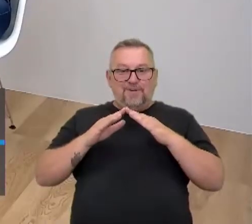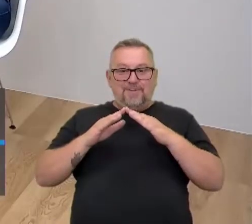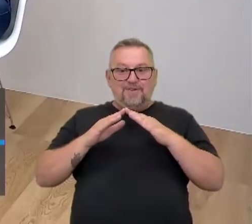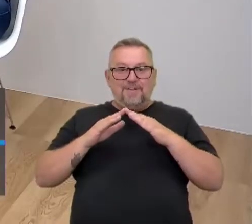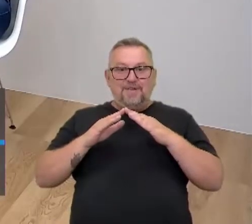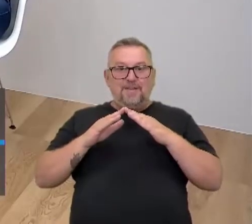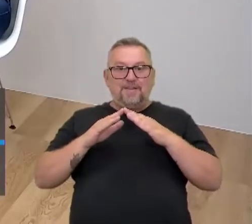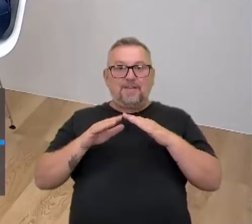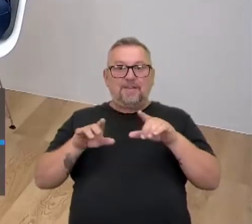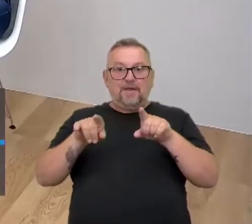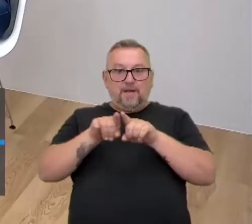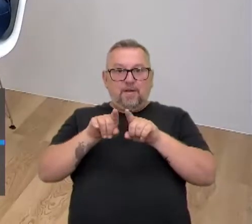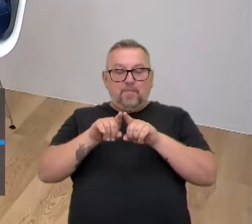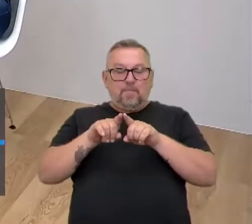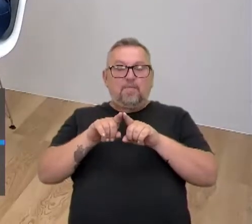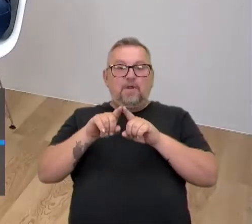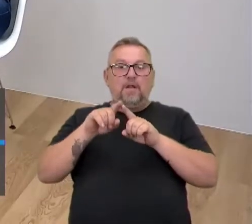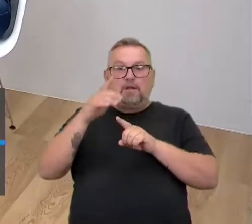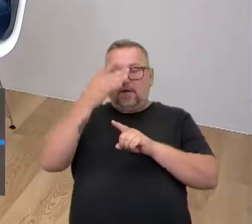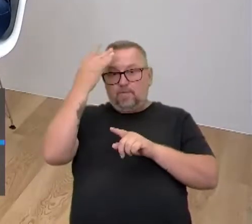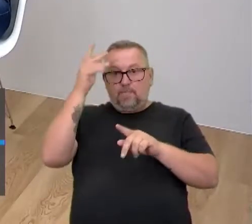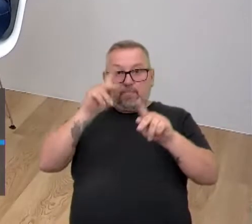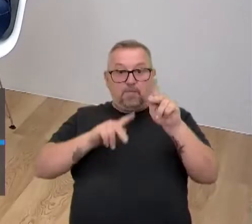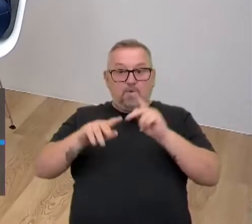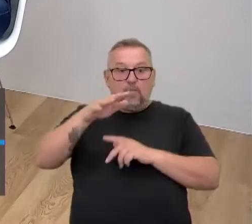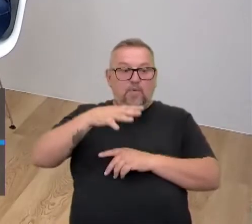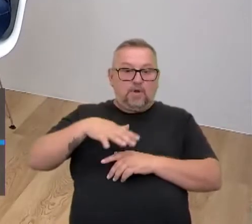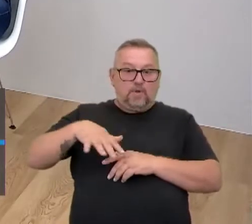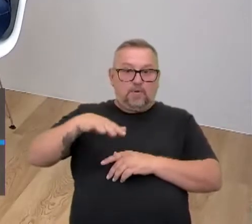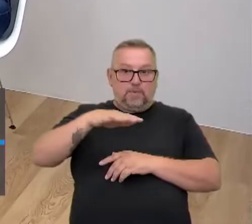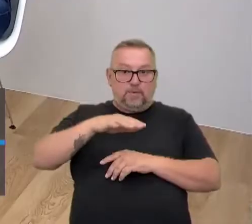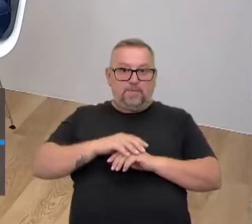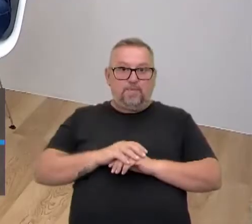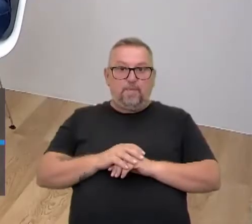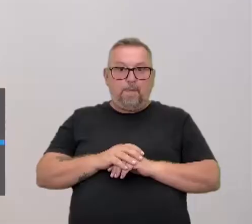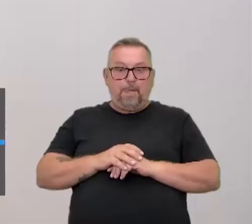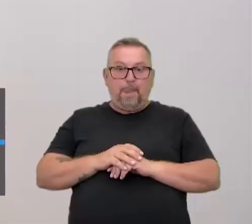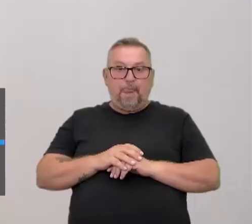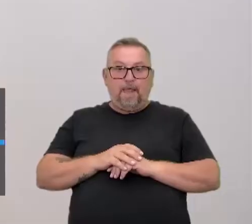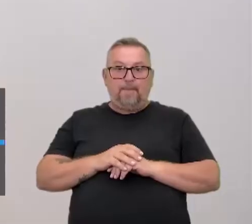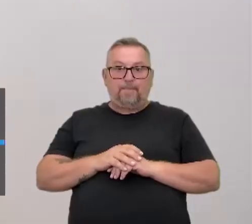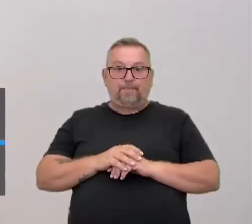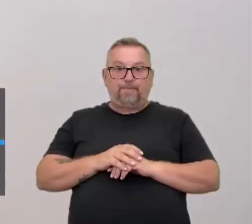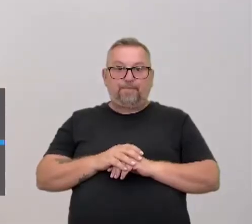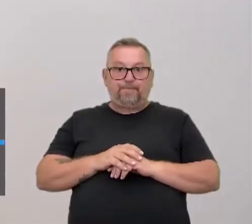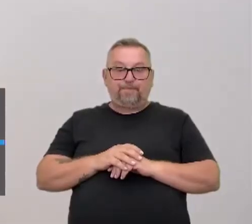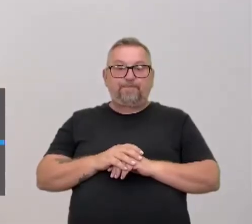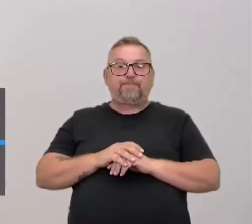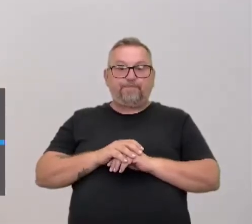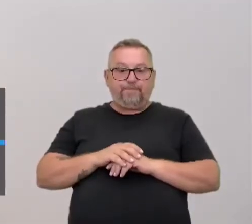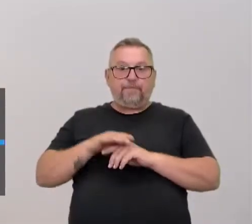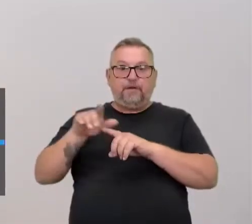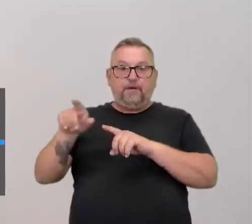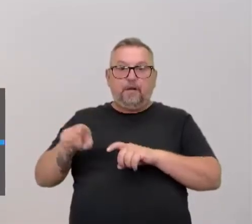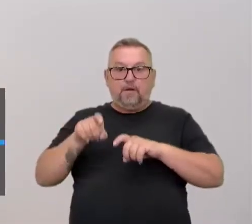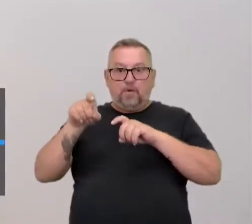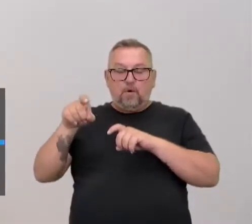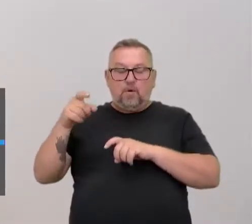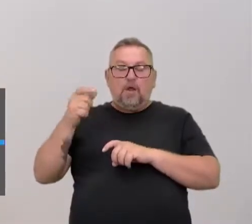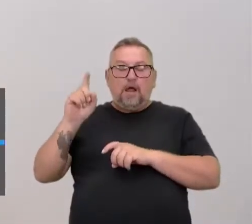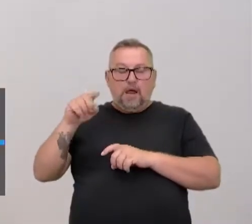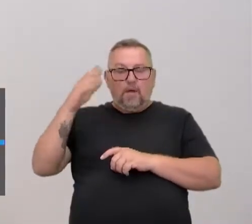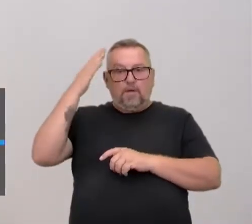questão aí mesmo da civilização? Então, a agricultura, ela é também um saber